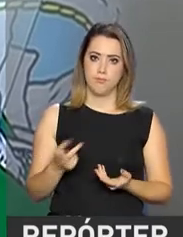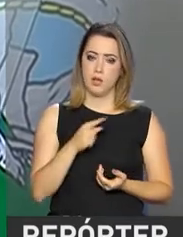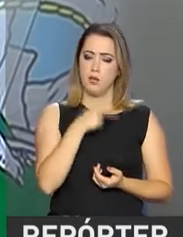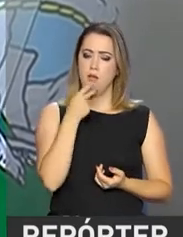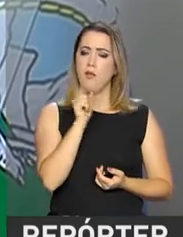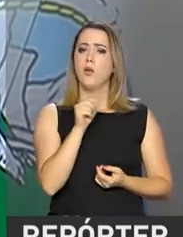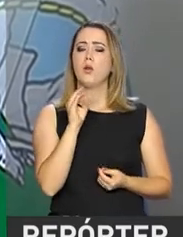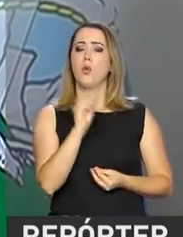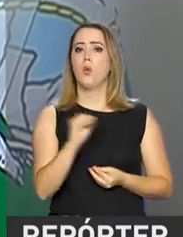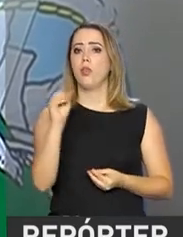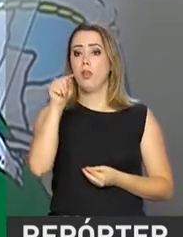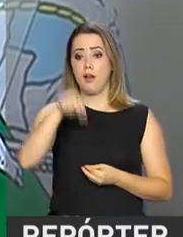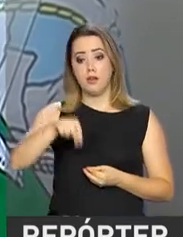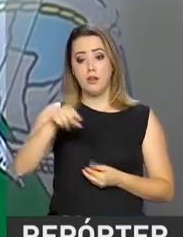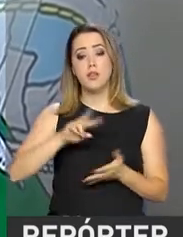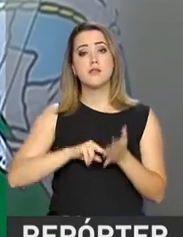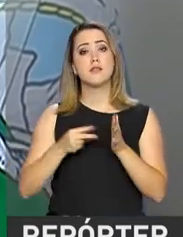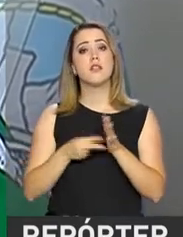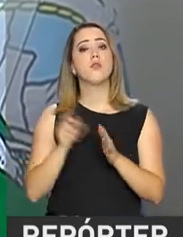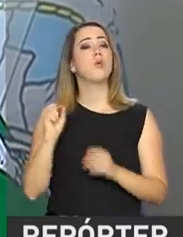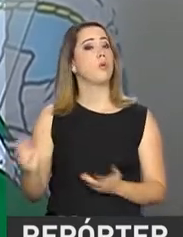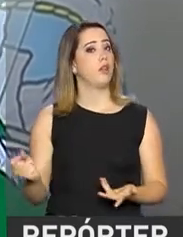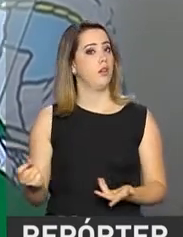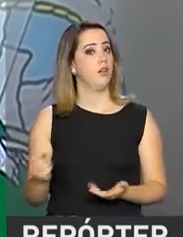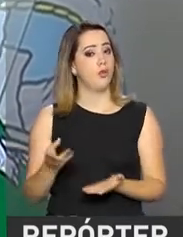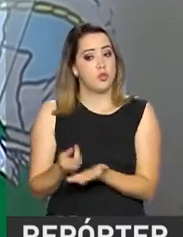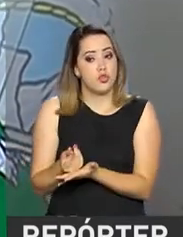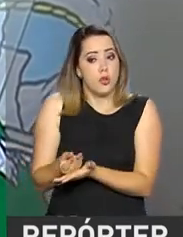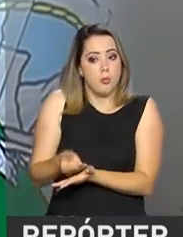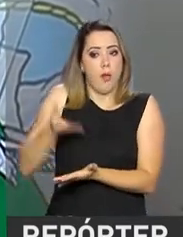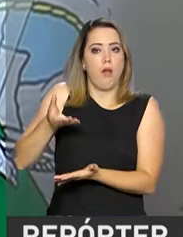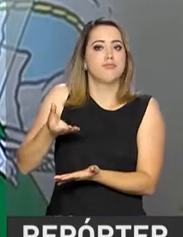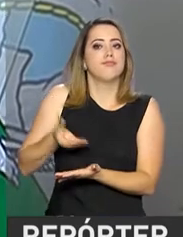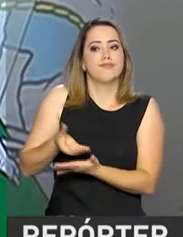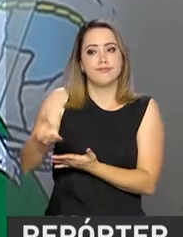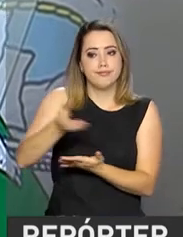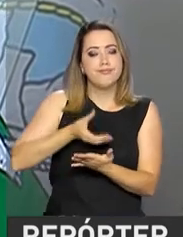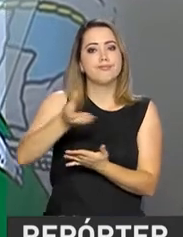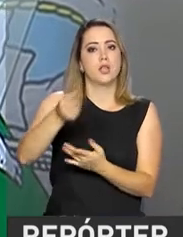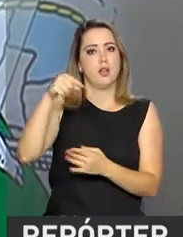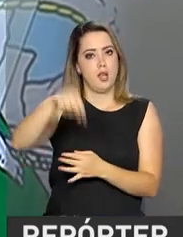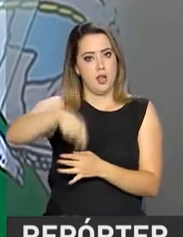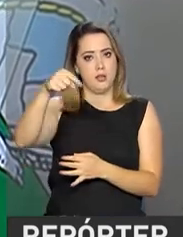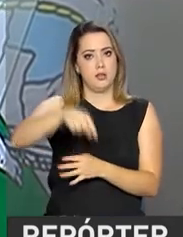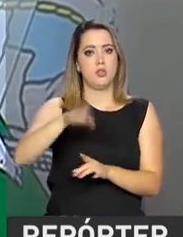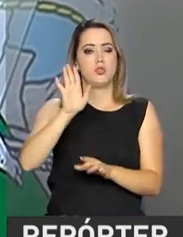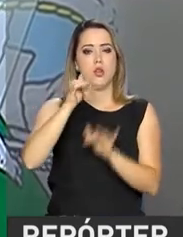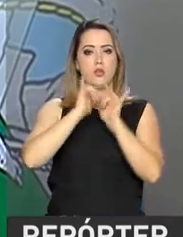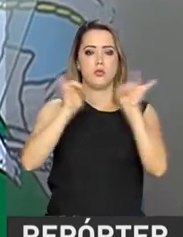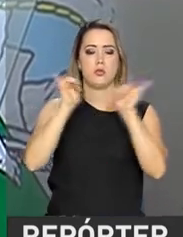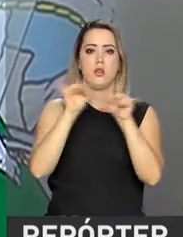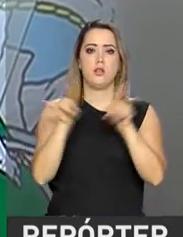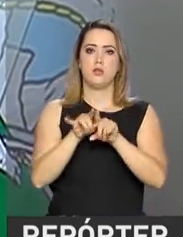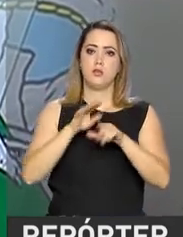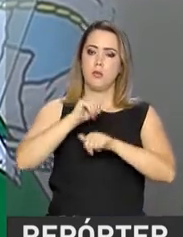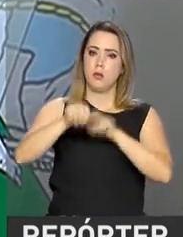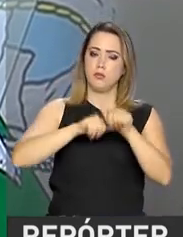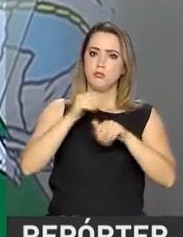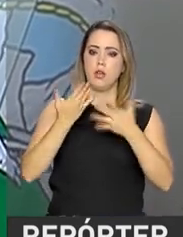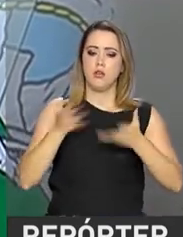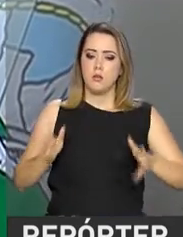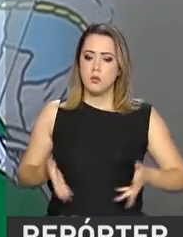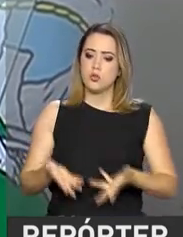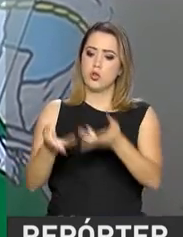as verbas mensais para o Instituto, como foi anunciado aqui, e naturalmente promover outras verbas